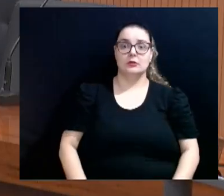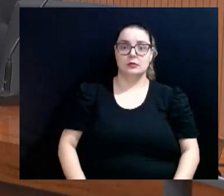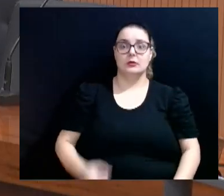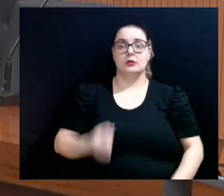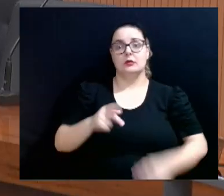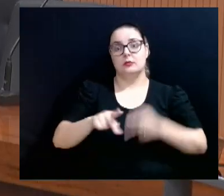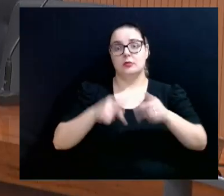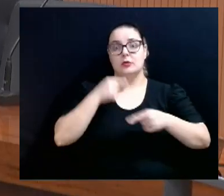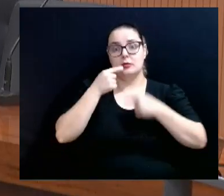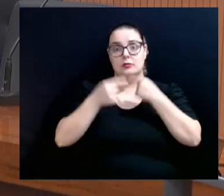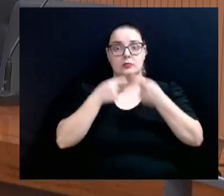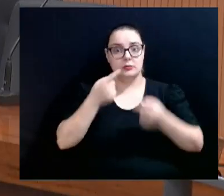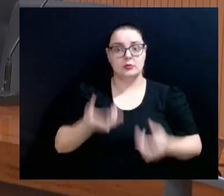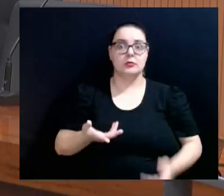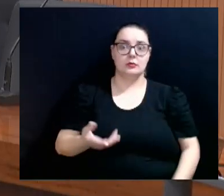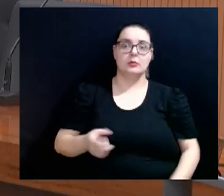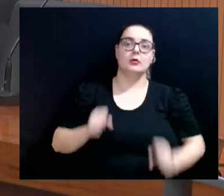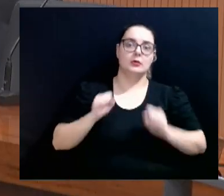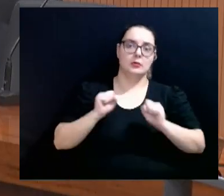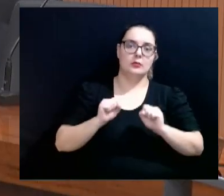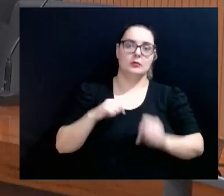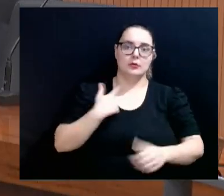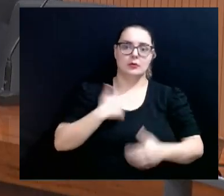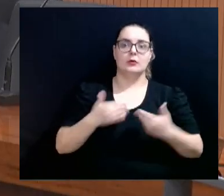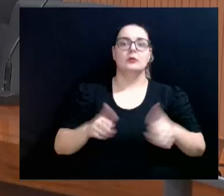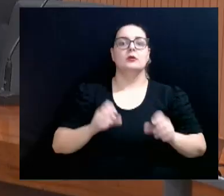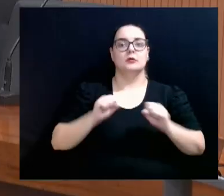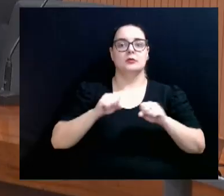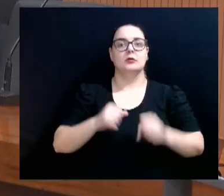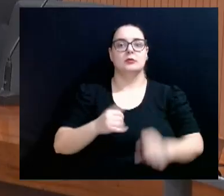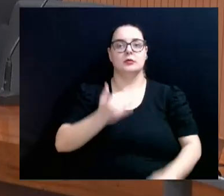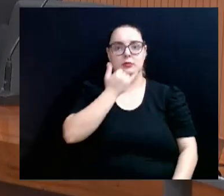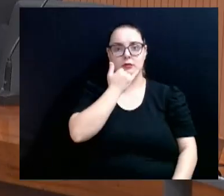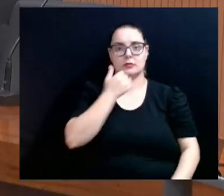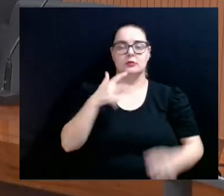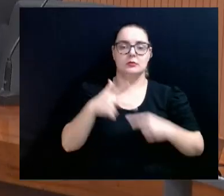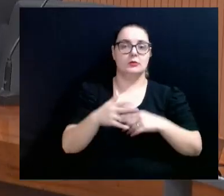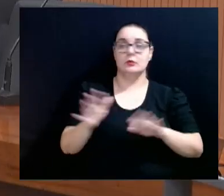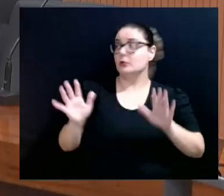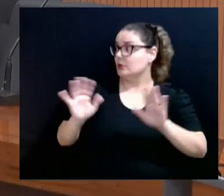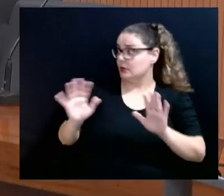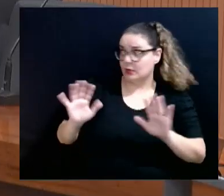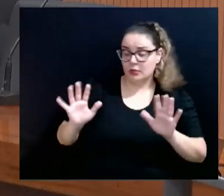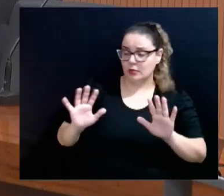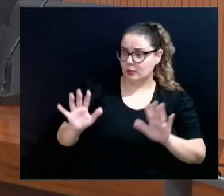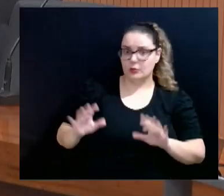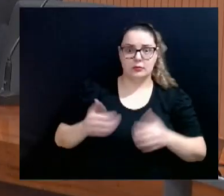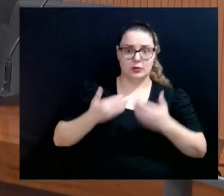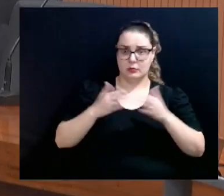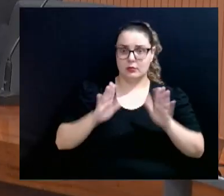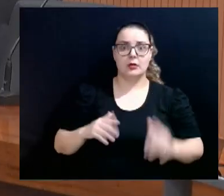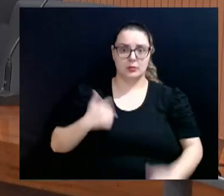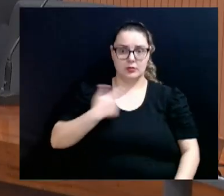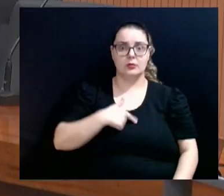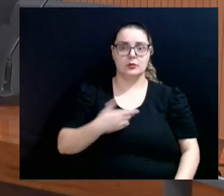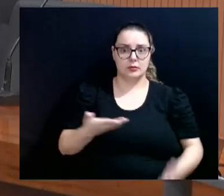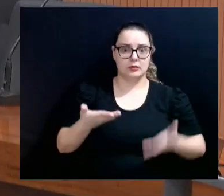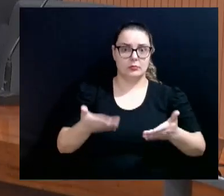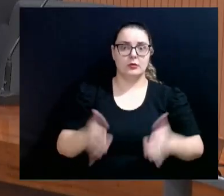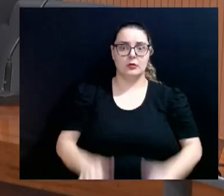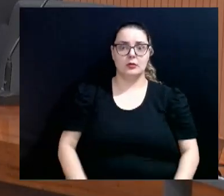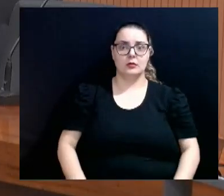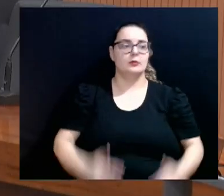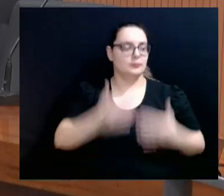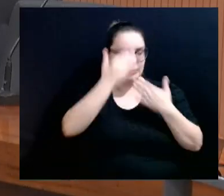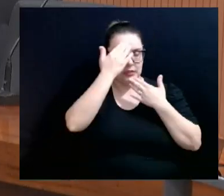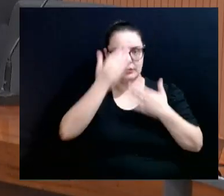seja, Exatamente. a gente está disponível. À disposição. É Desculpa te interromper. Não, aqui está aberto, a gente está aqui para isso mesmo. Muito obrigado. Às vezes